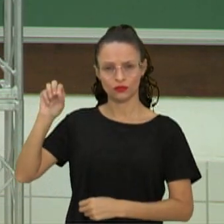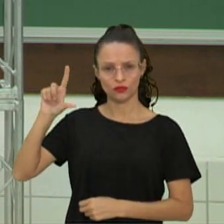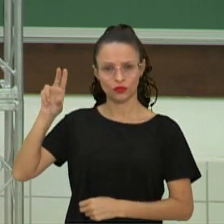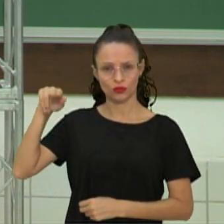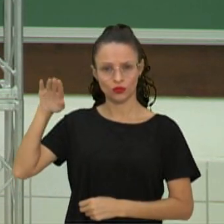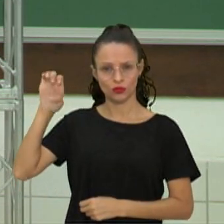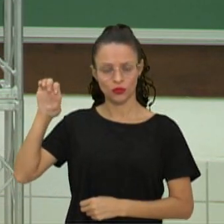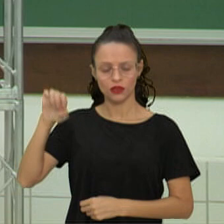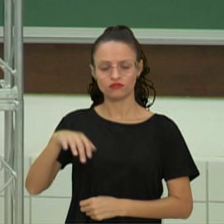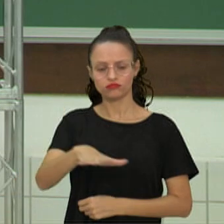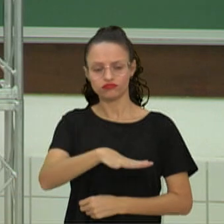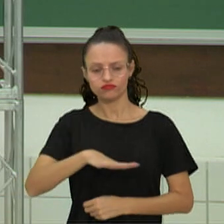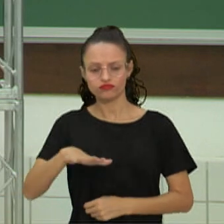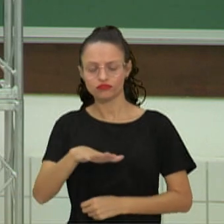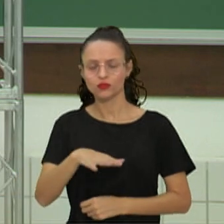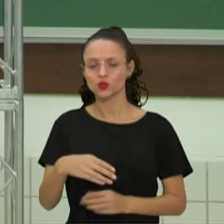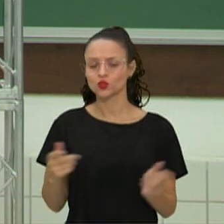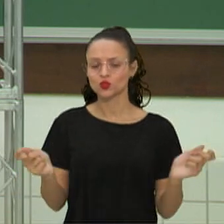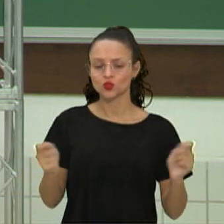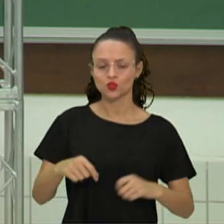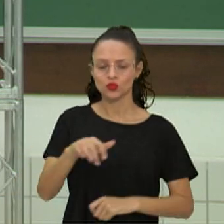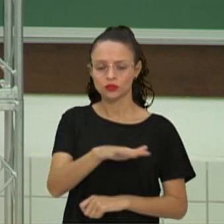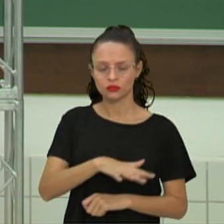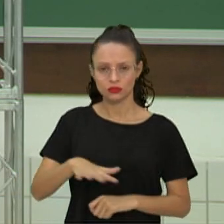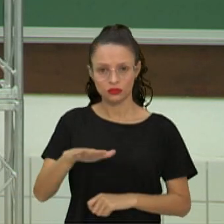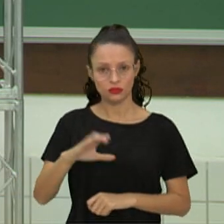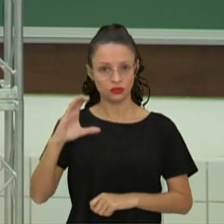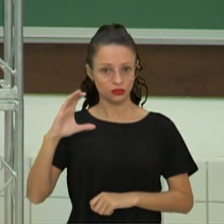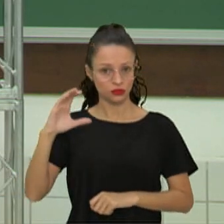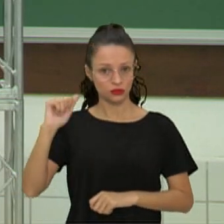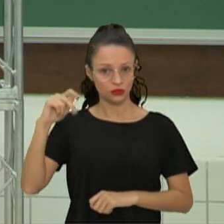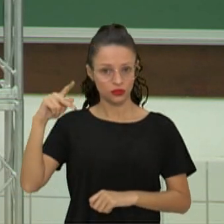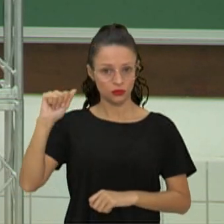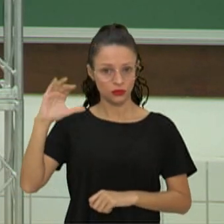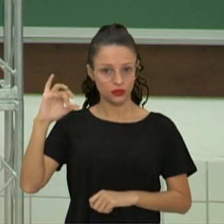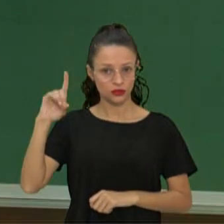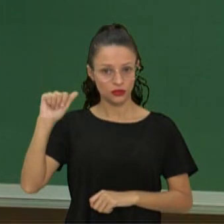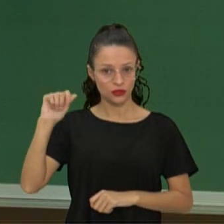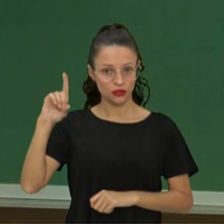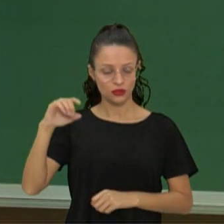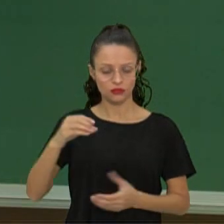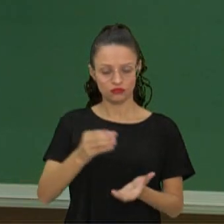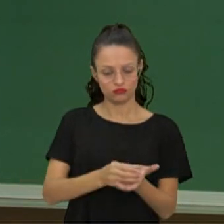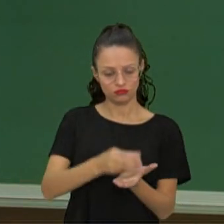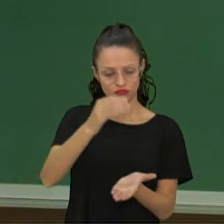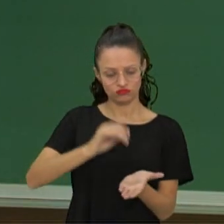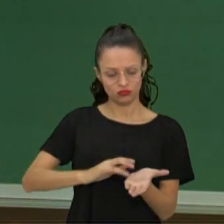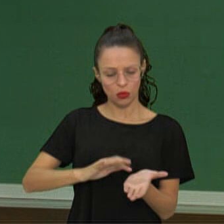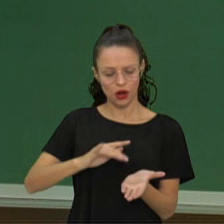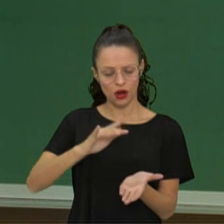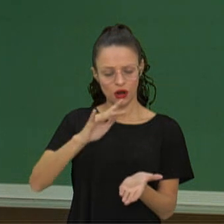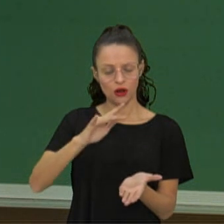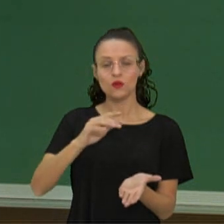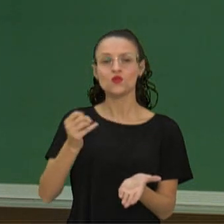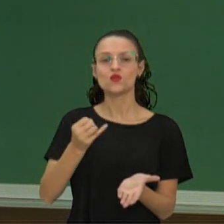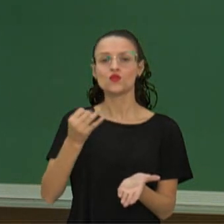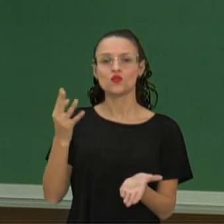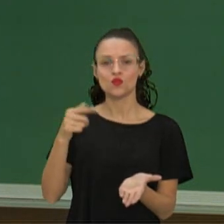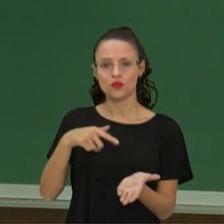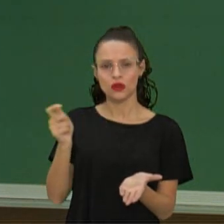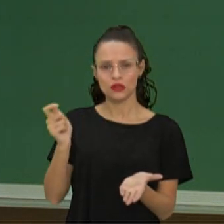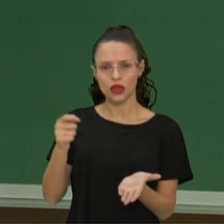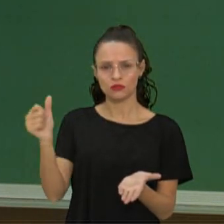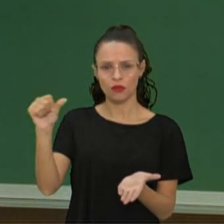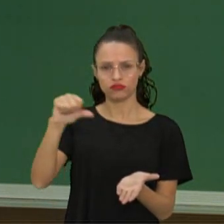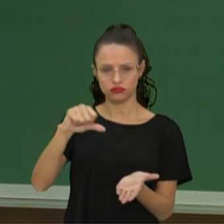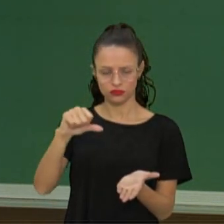capacidade, embora a ideia seja praticamente a mesma, ela está mais relacionada com a ideia do recipiente. Tem um recipiente, quanto que cabe nesse recipiente? Né? Mas